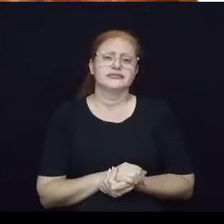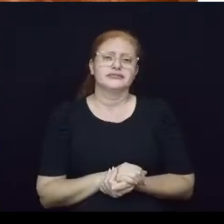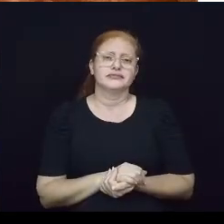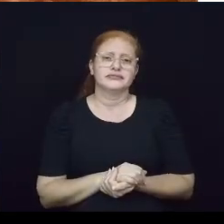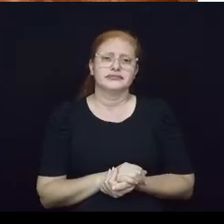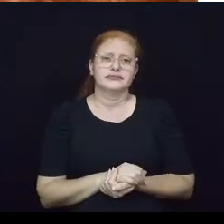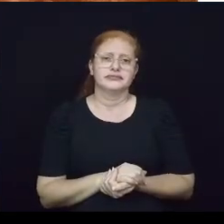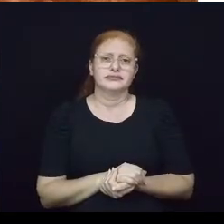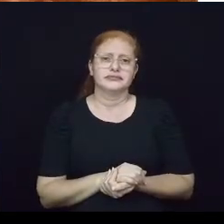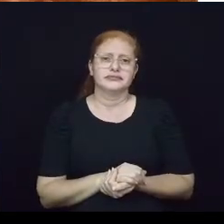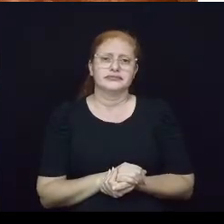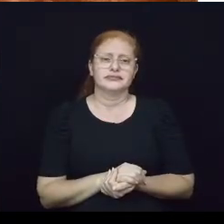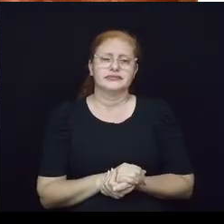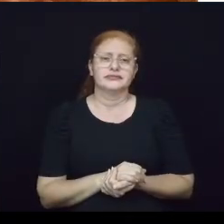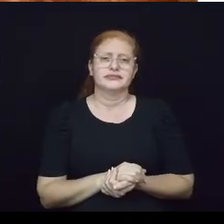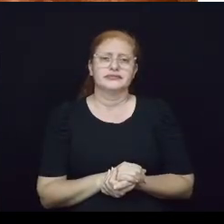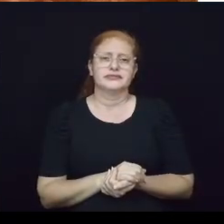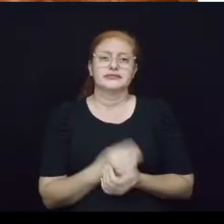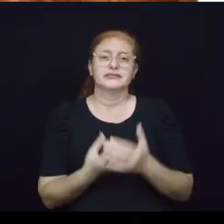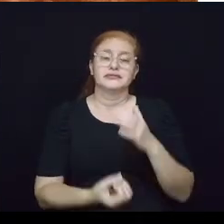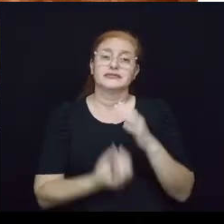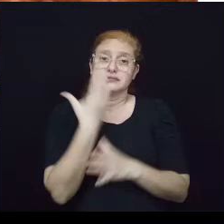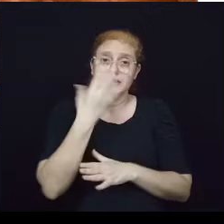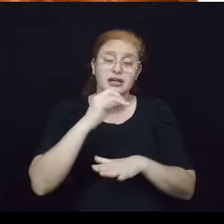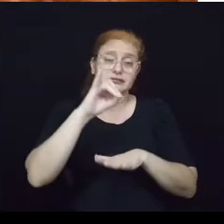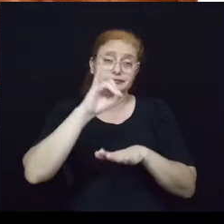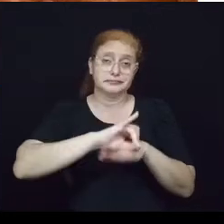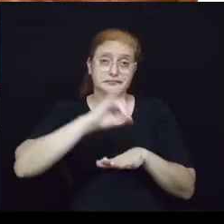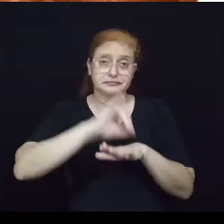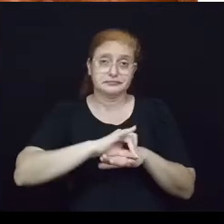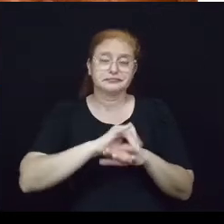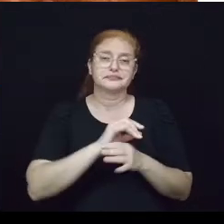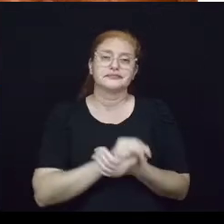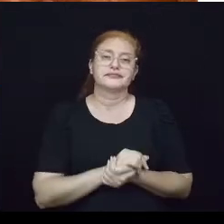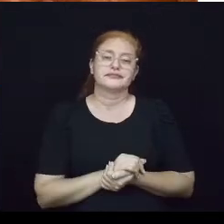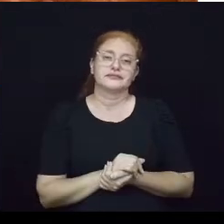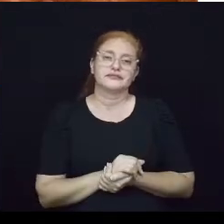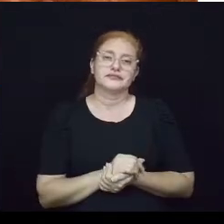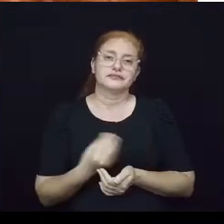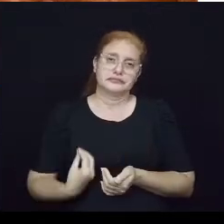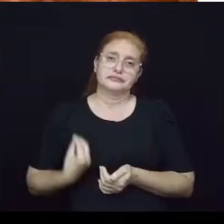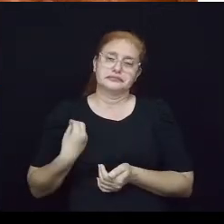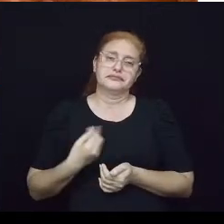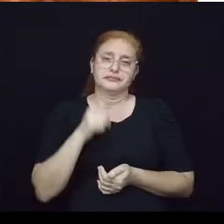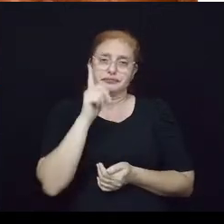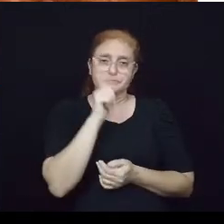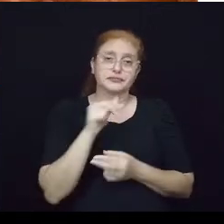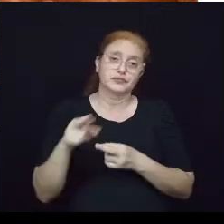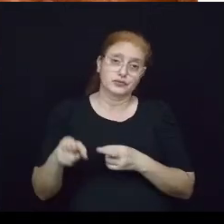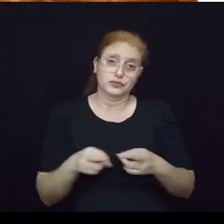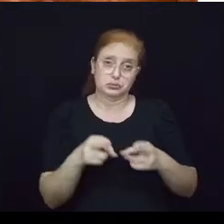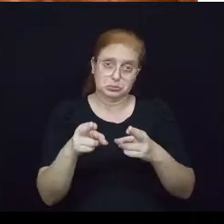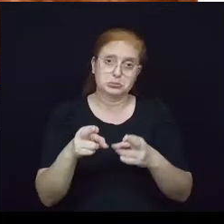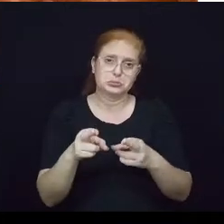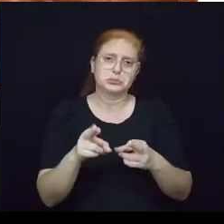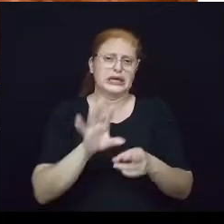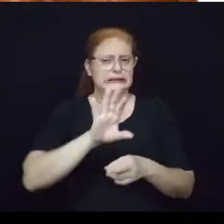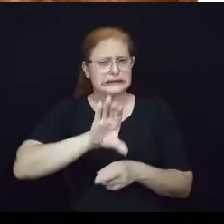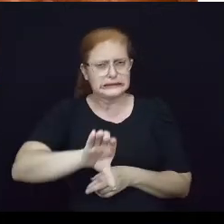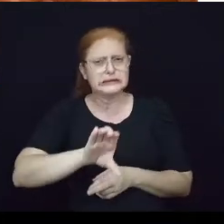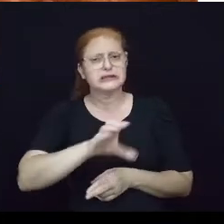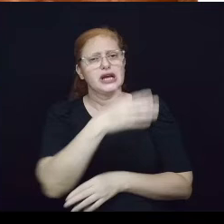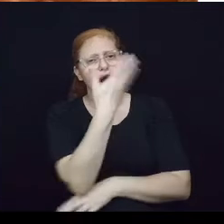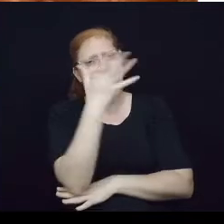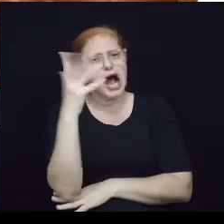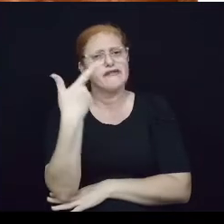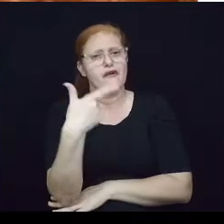prévio, para gerar essas peças que estão ali, né? Então, o rio é esse algoritmo, a árvore